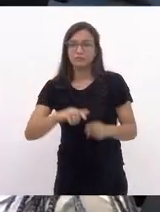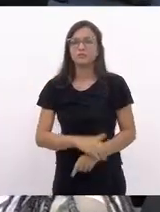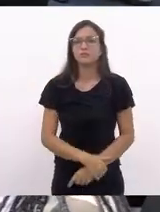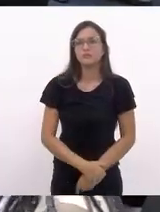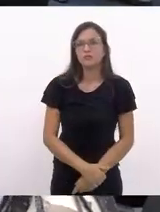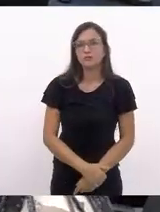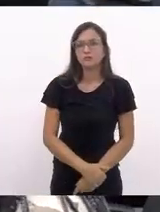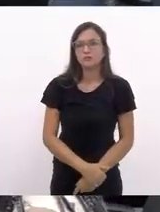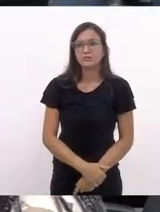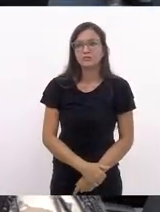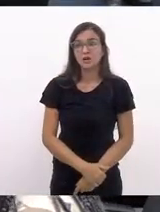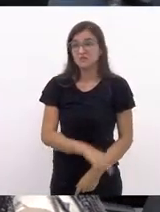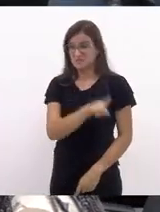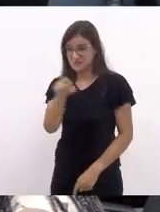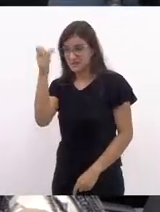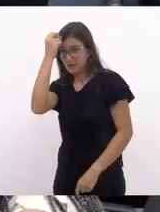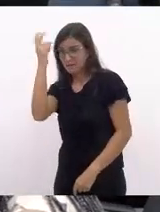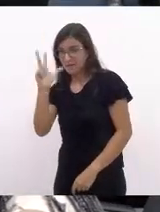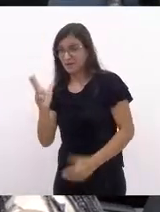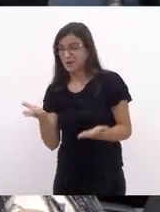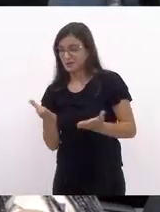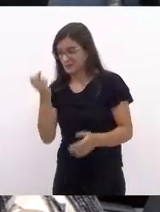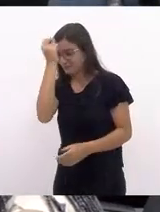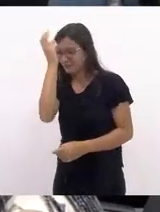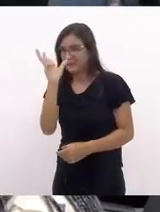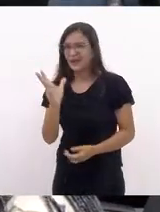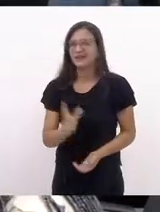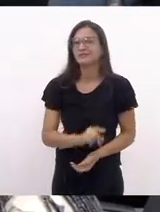A Fazenda das perto hoje é